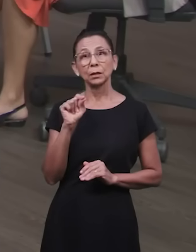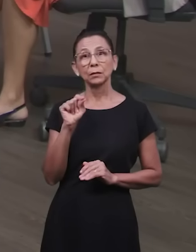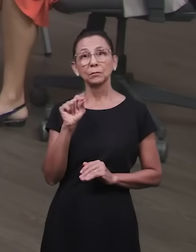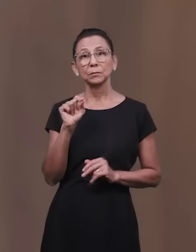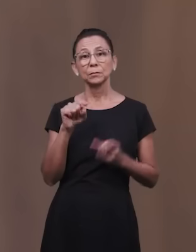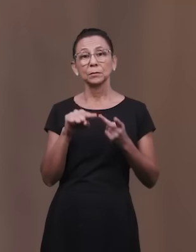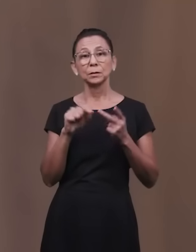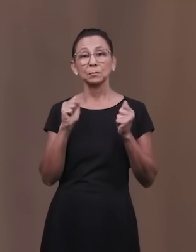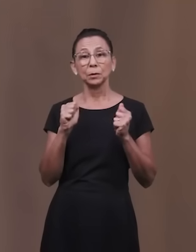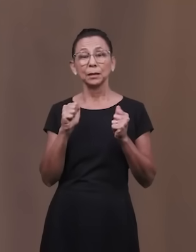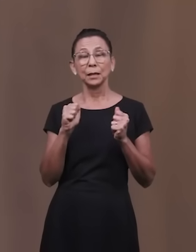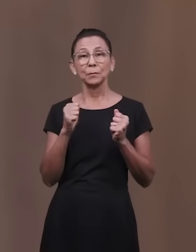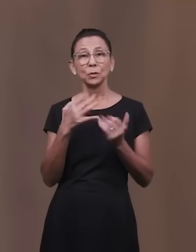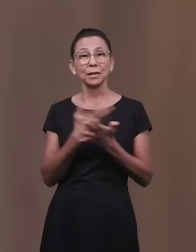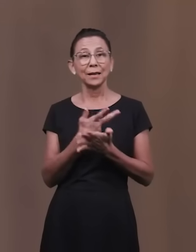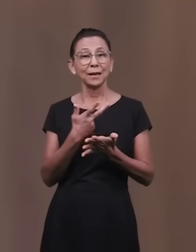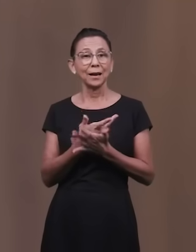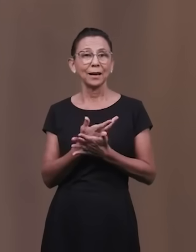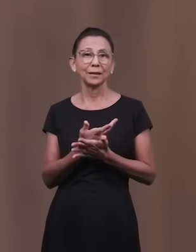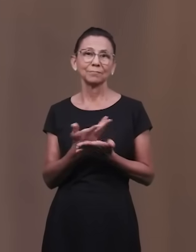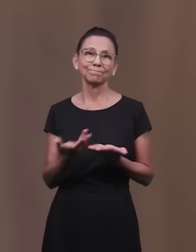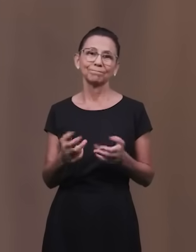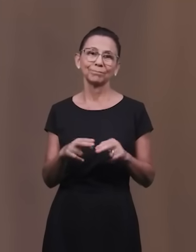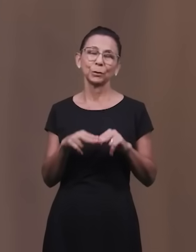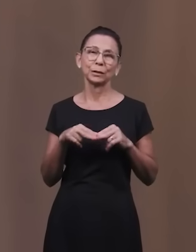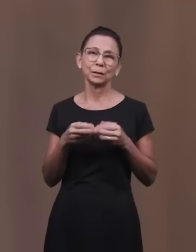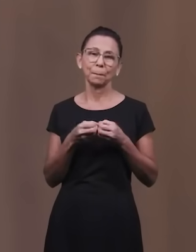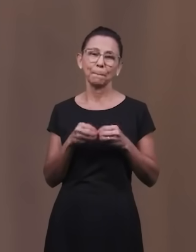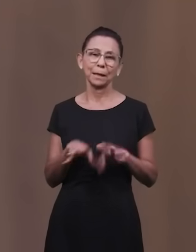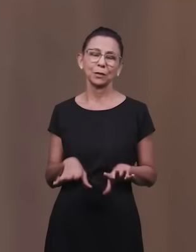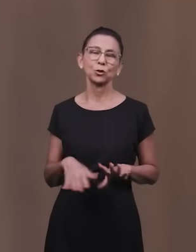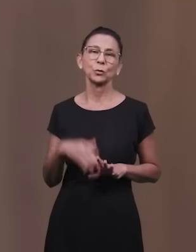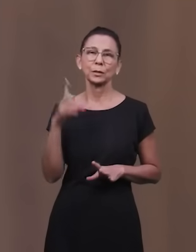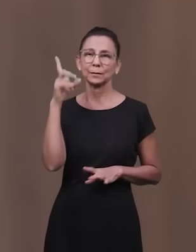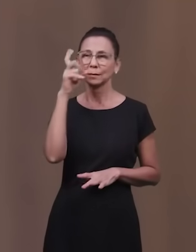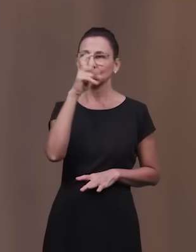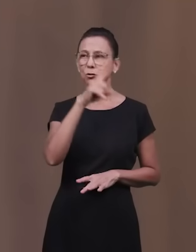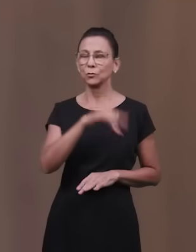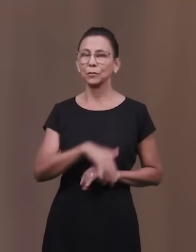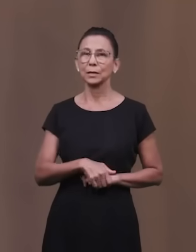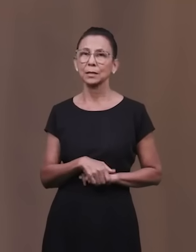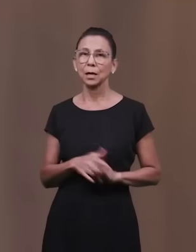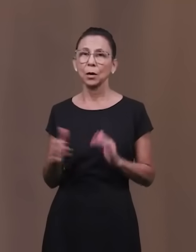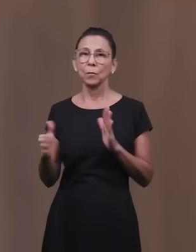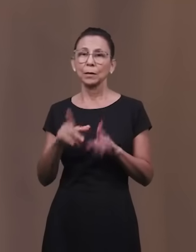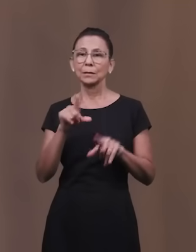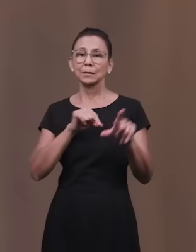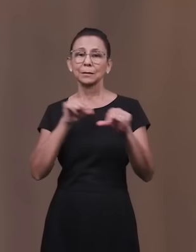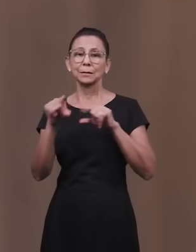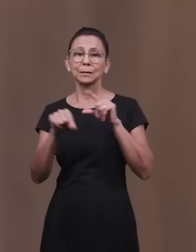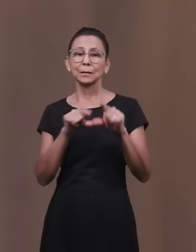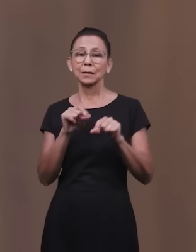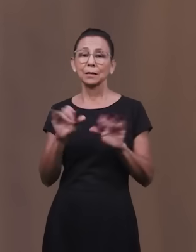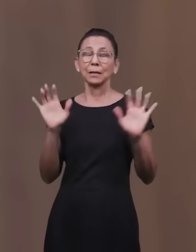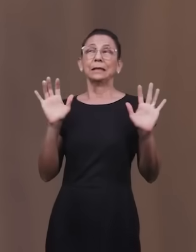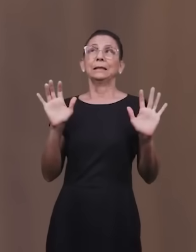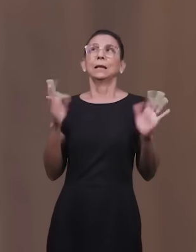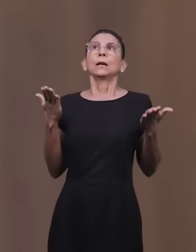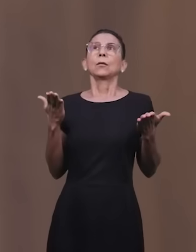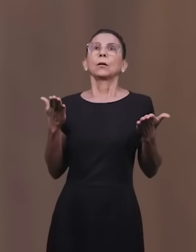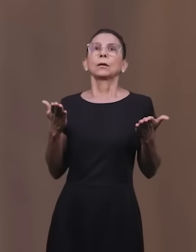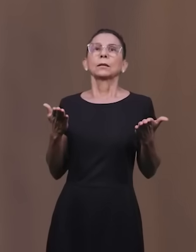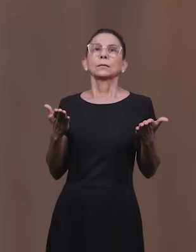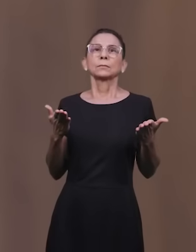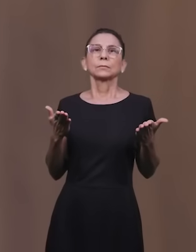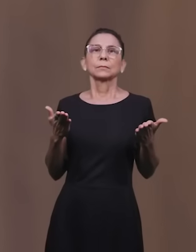de errar. E errar pode trazer prejuízo, por isso que é tão problemático. A fase de fazer grandes escolhas que impactam na